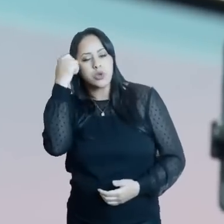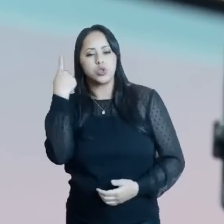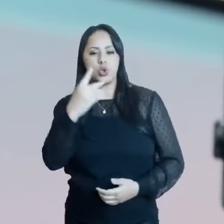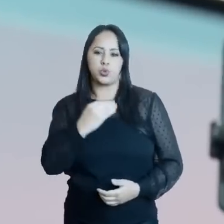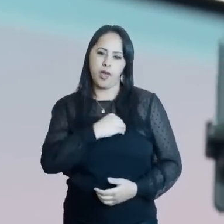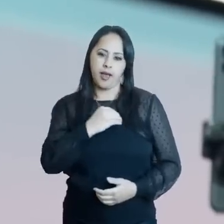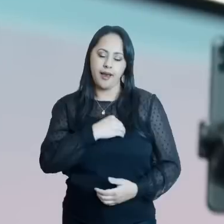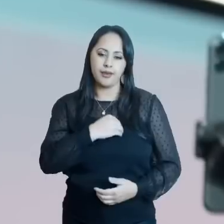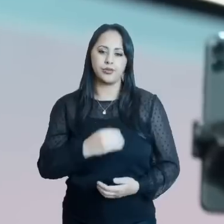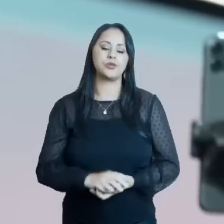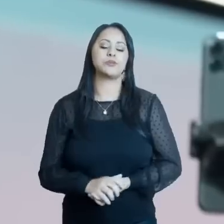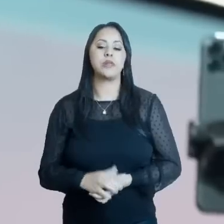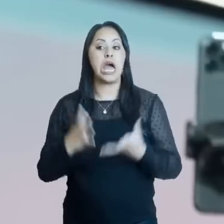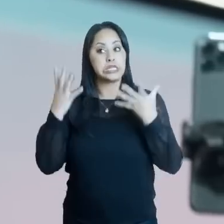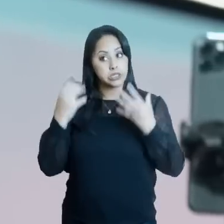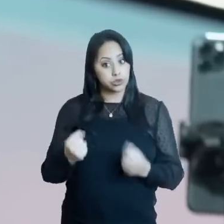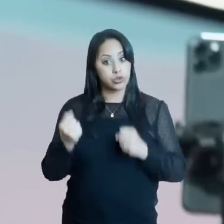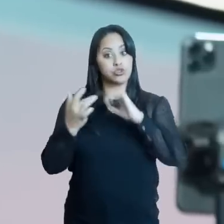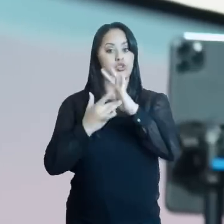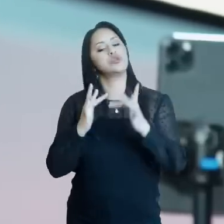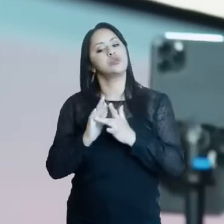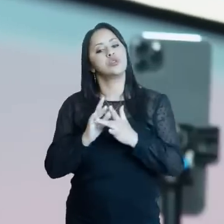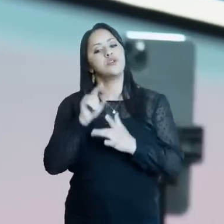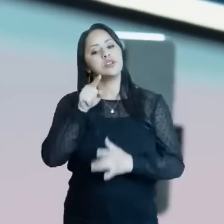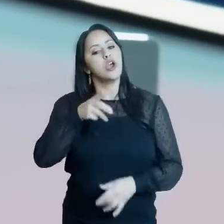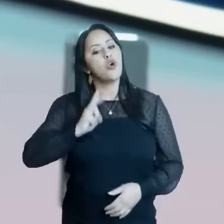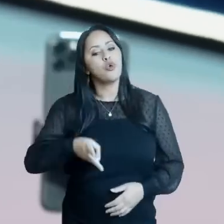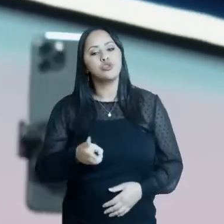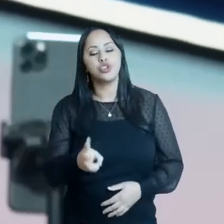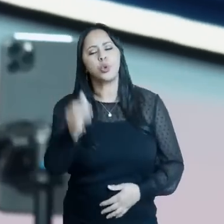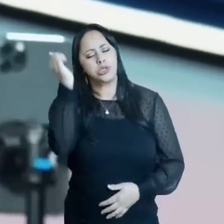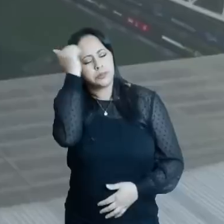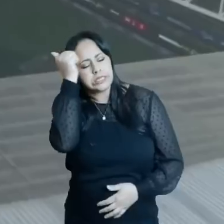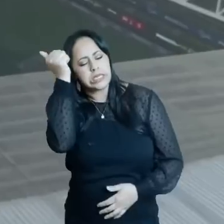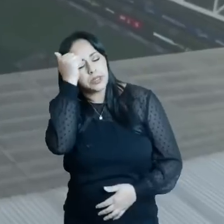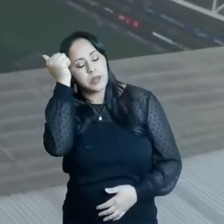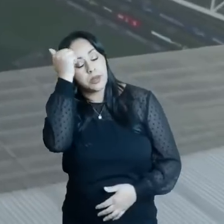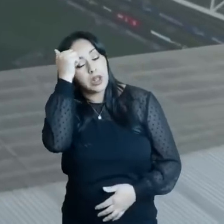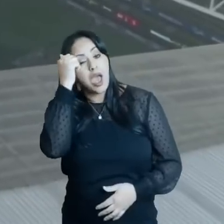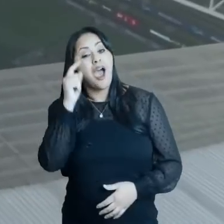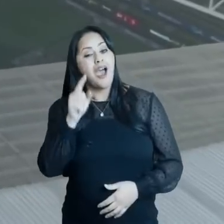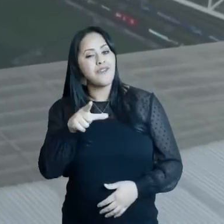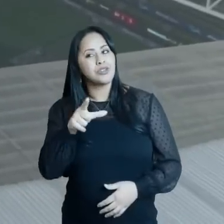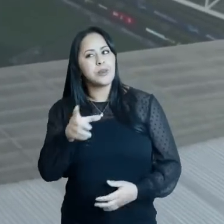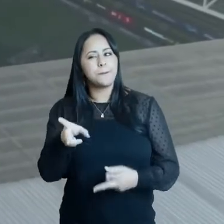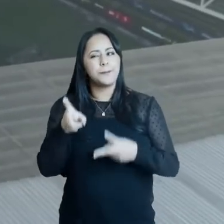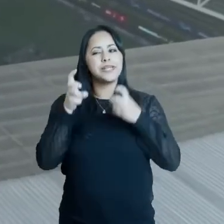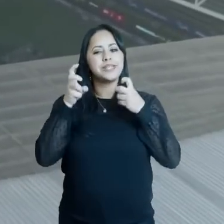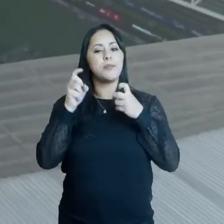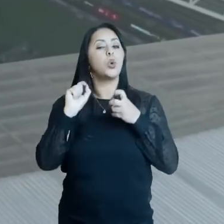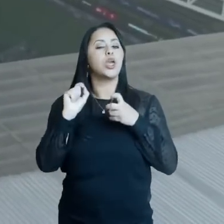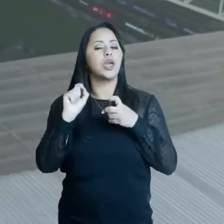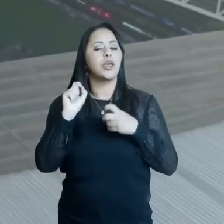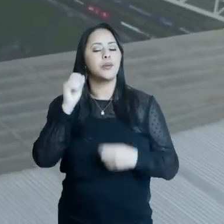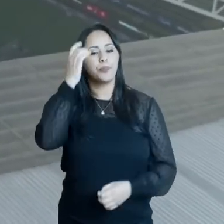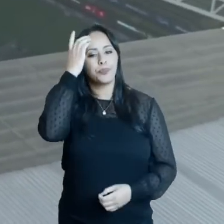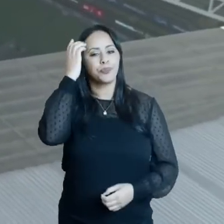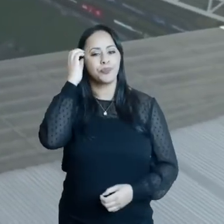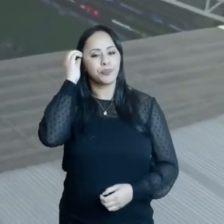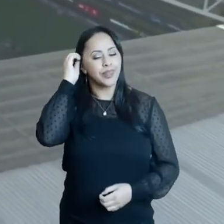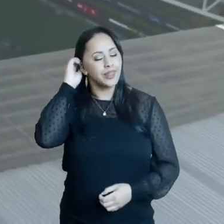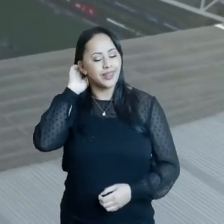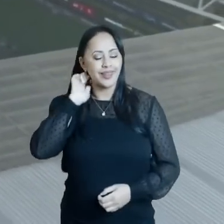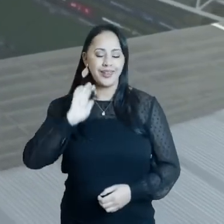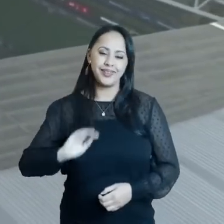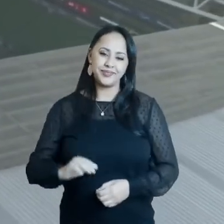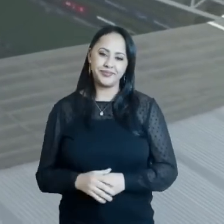dos seus pecados, e você continua se arrependendo, e aí tem um sinal que você percebe que você vai para o céu, que é o quê? Que